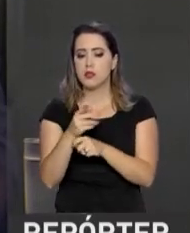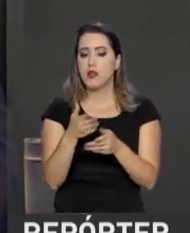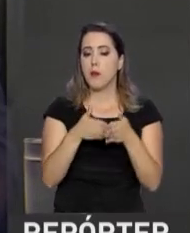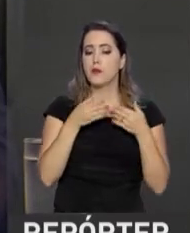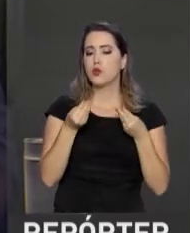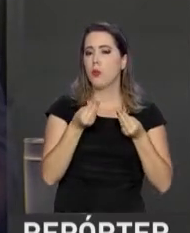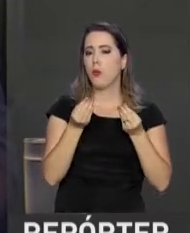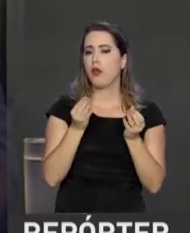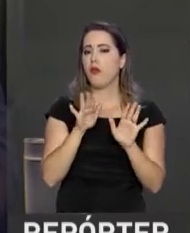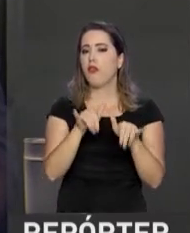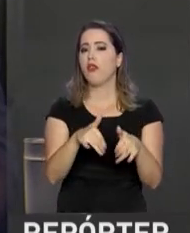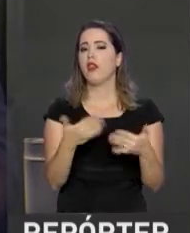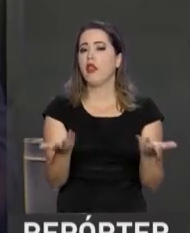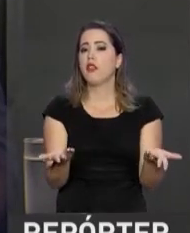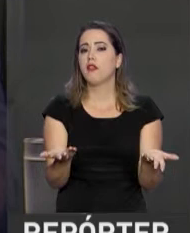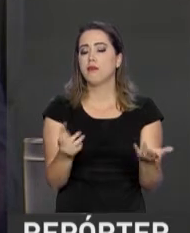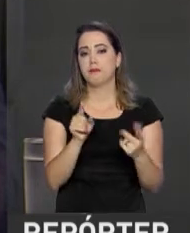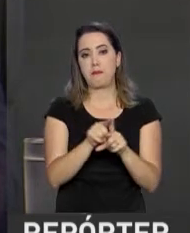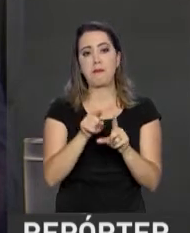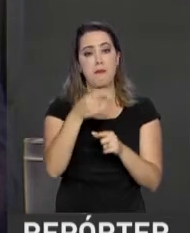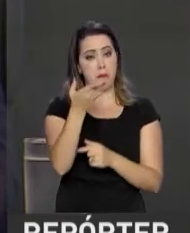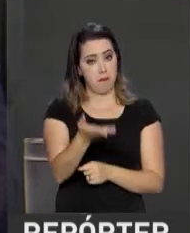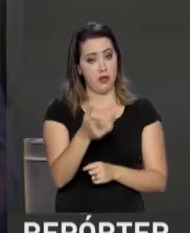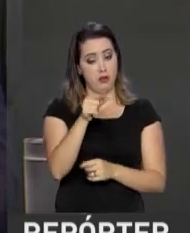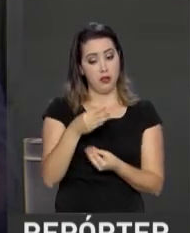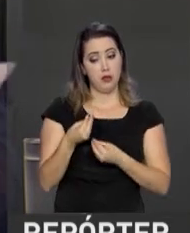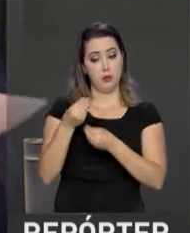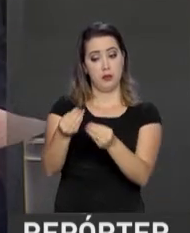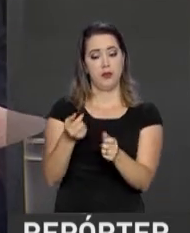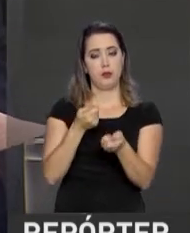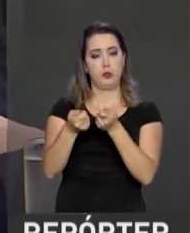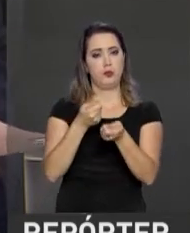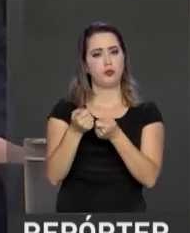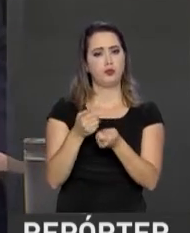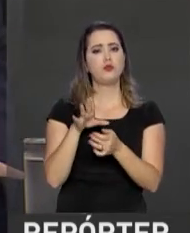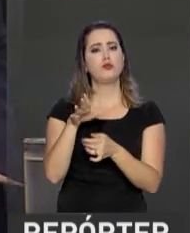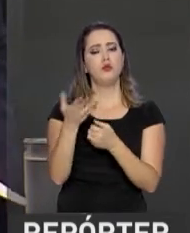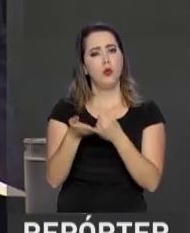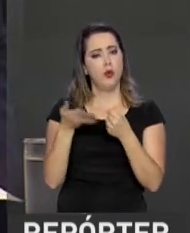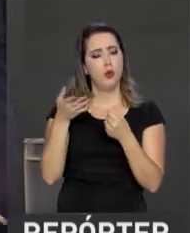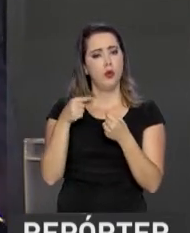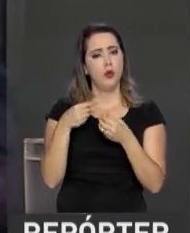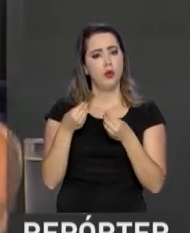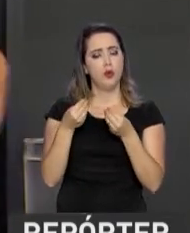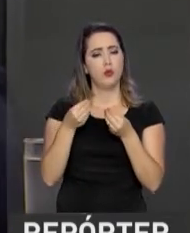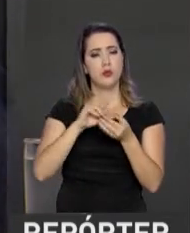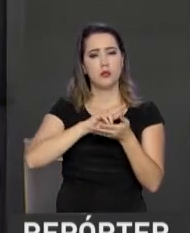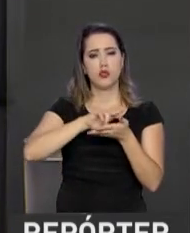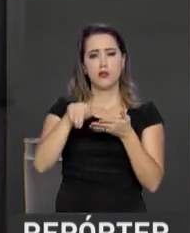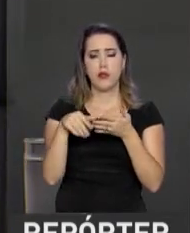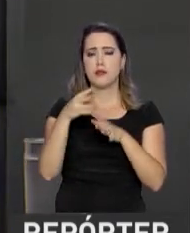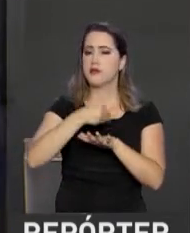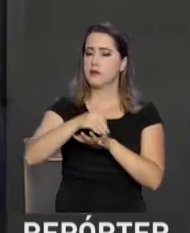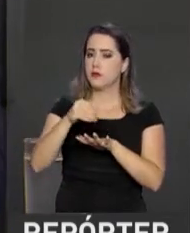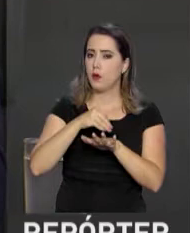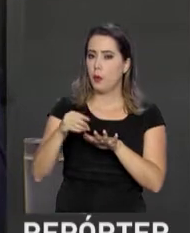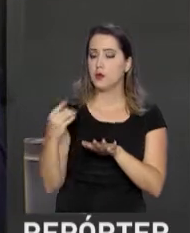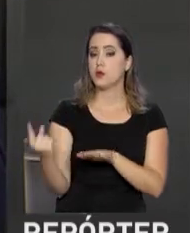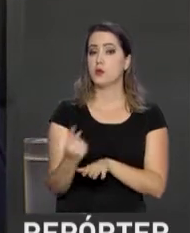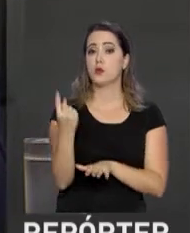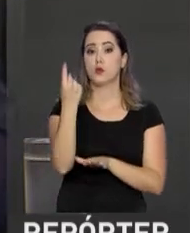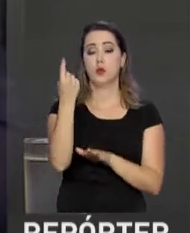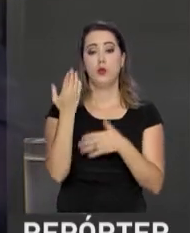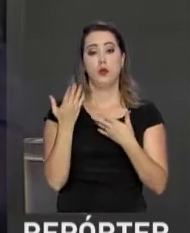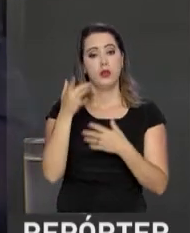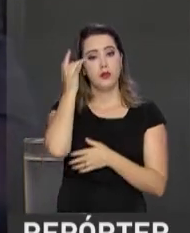obras. O painel fornecerá aos órgãos de controle uma base consolidada de informações, facilitando o monitoramento e